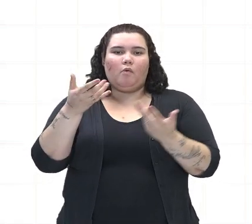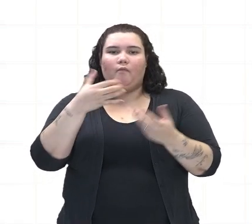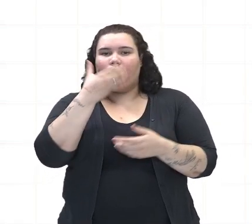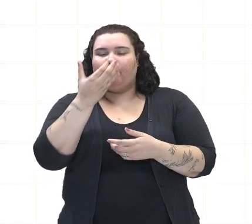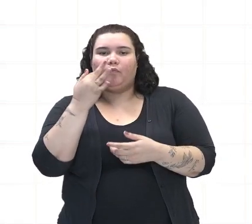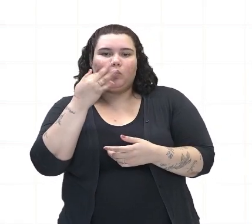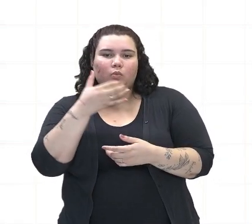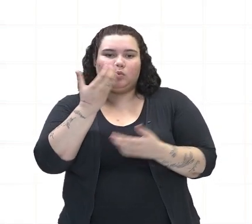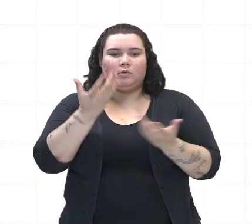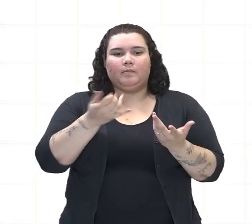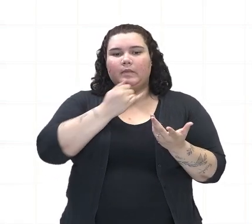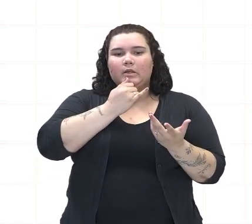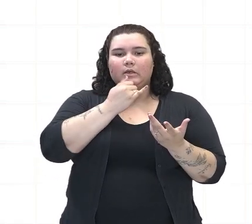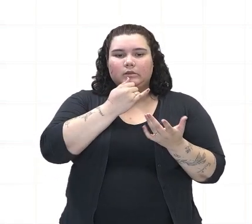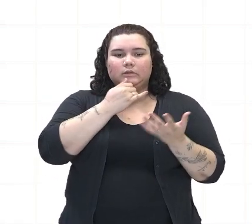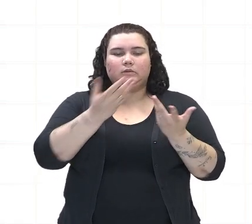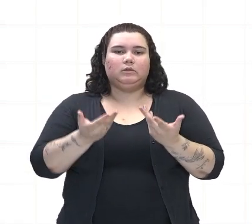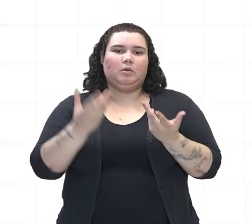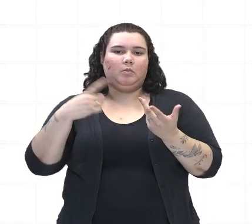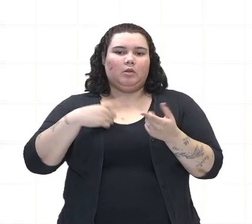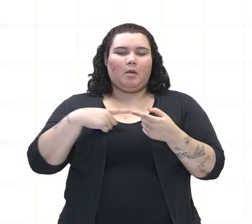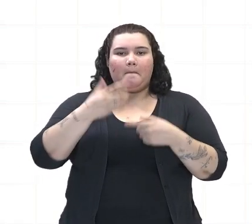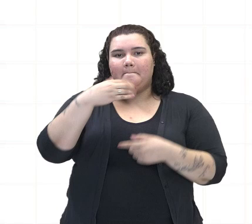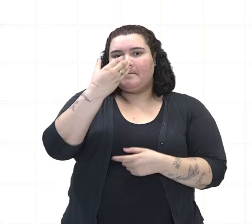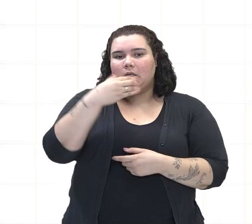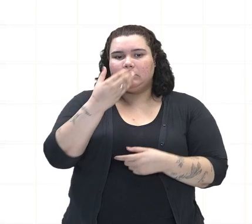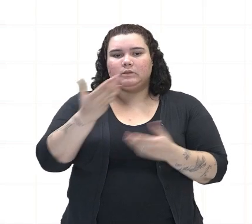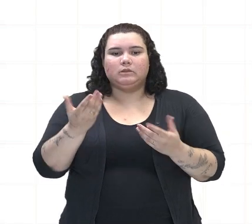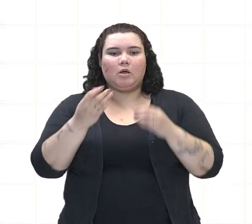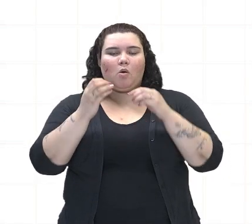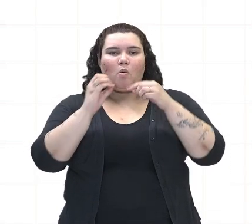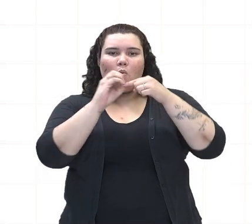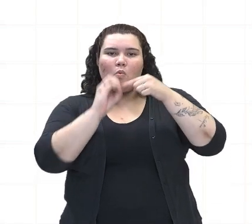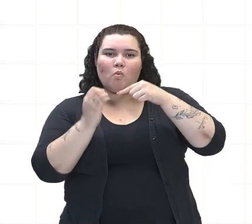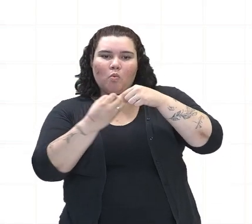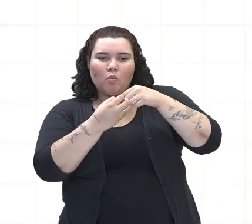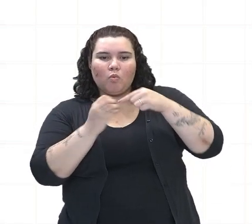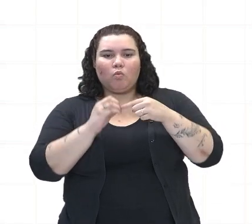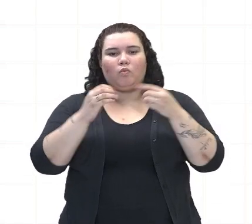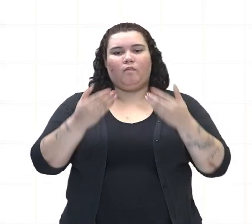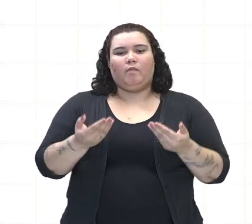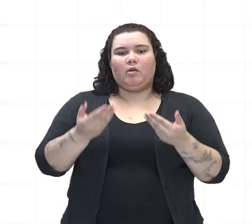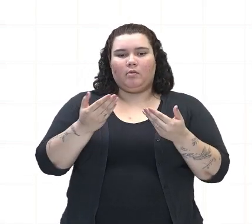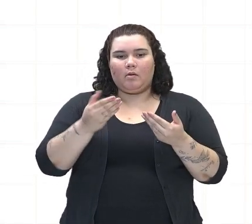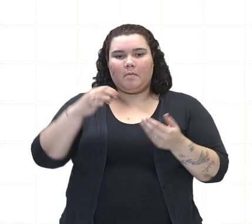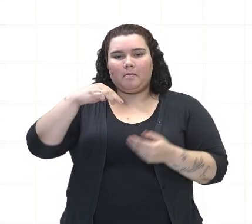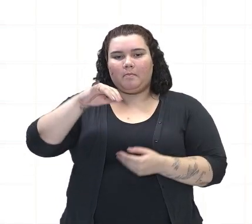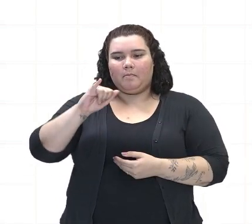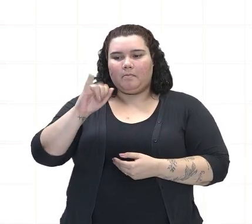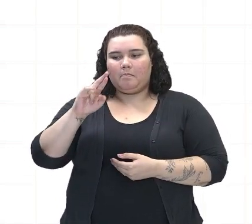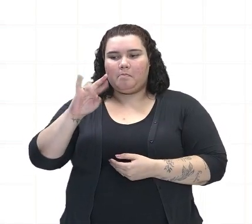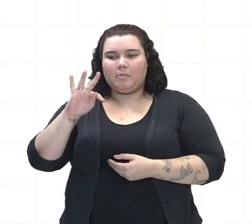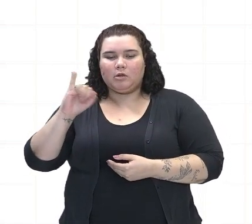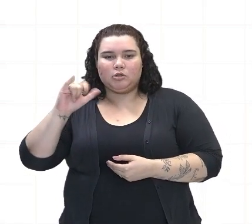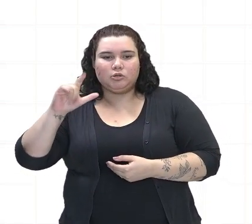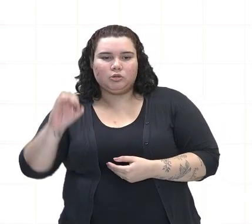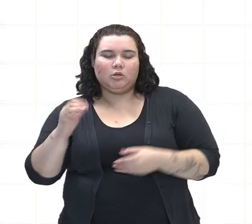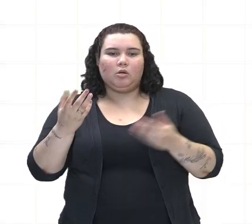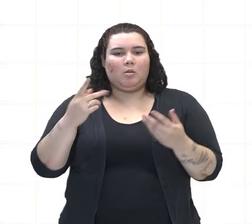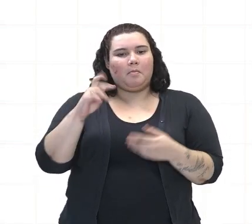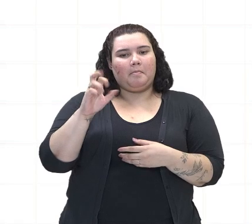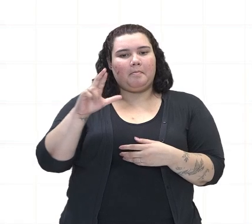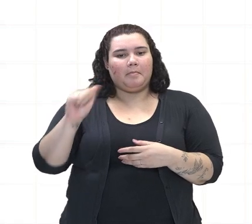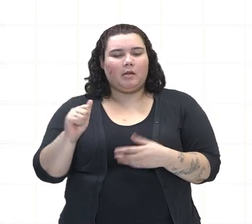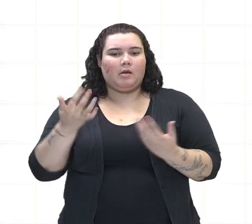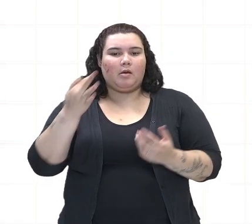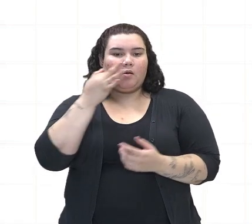fruta, como essa que vocês estão vendo aí, né? Maçã, pera, uva, mirtilo, que em inglês chamam de blueberry, né? Frutas